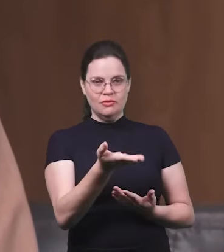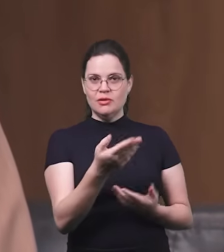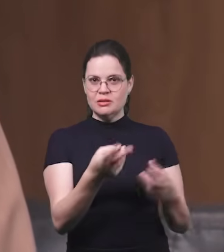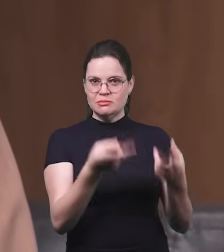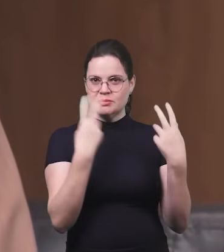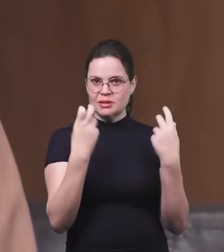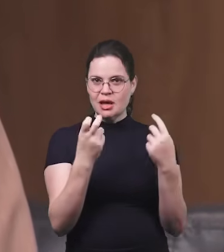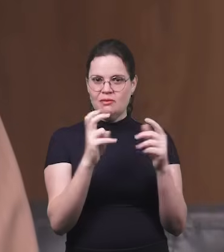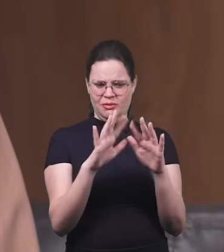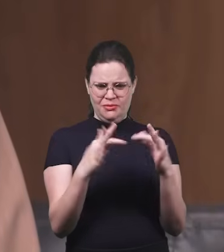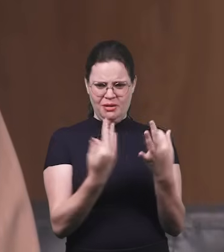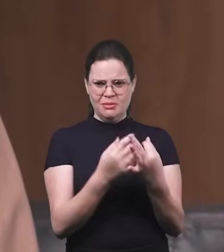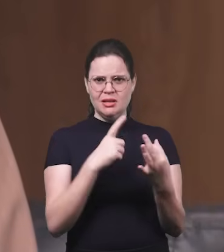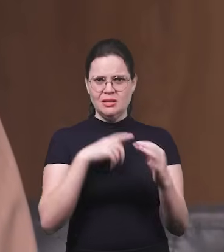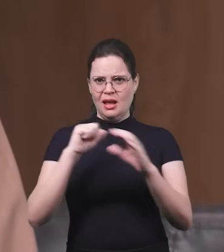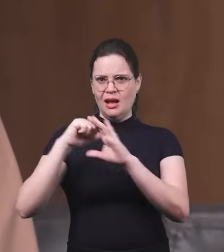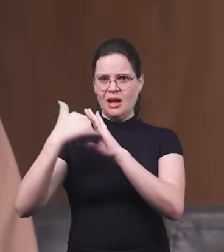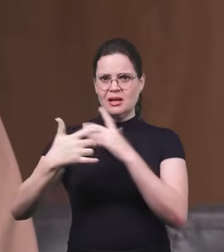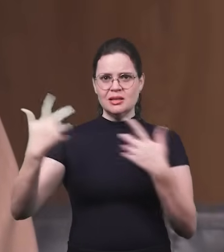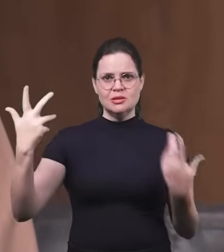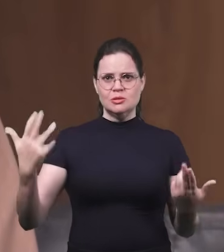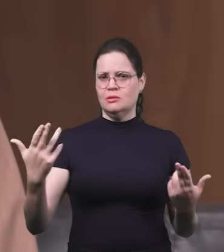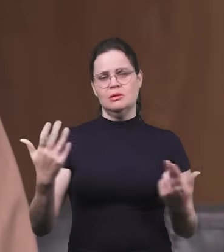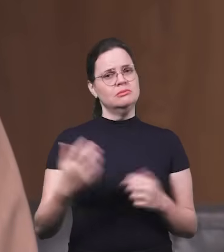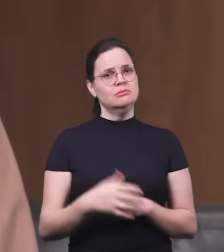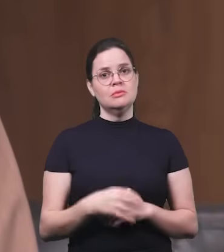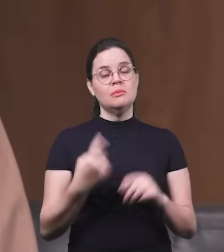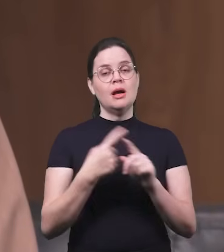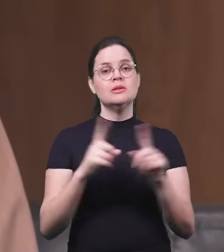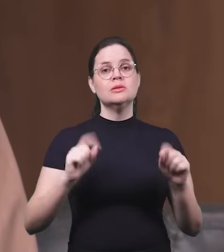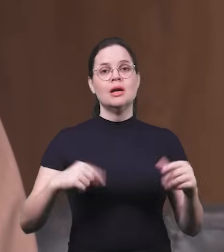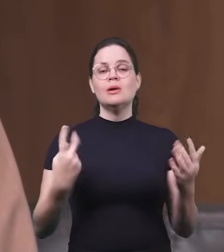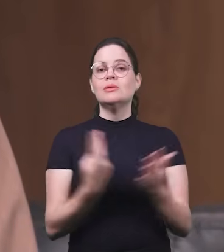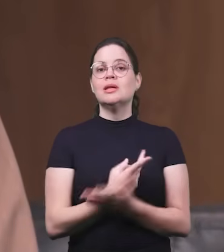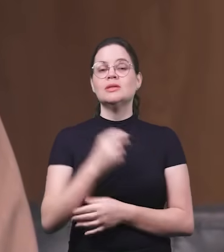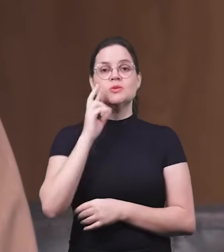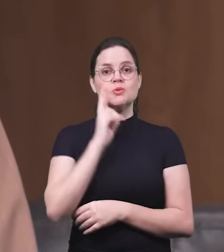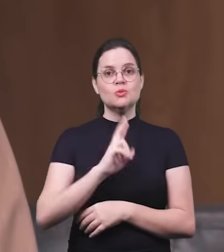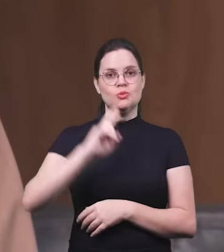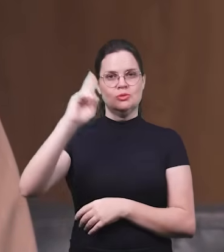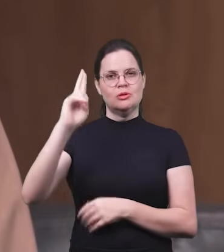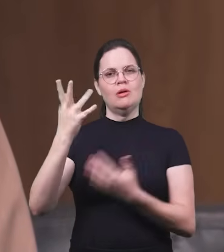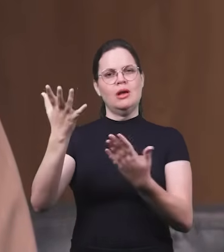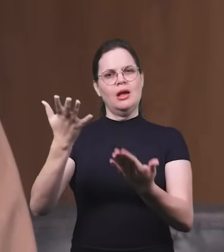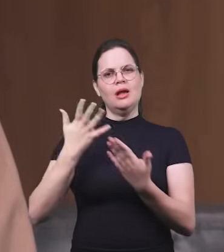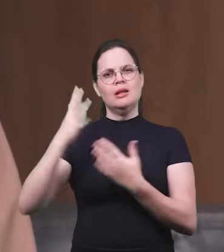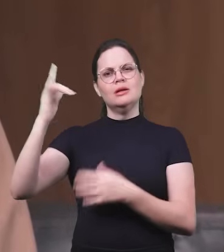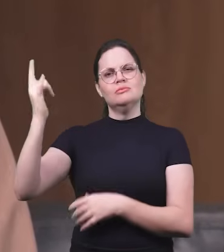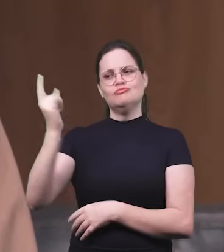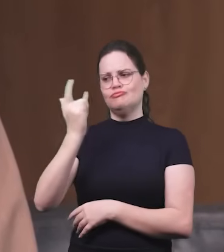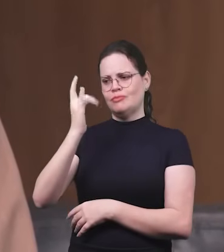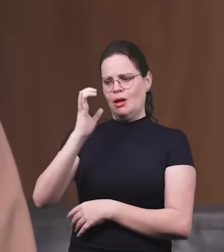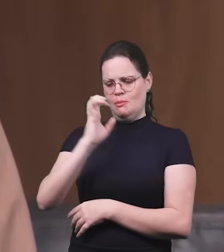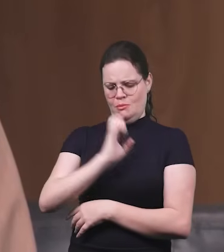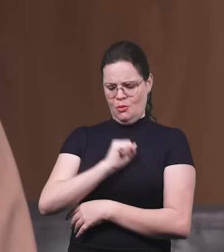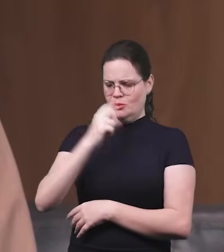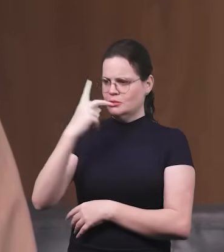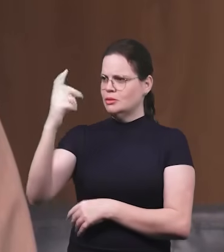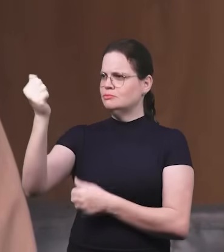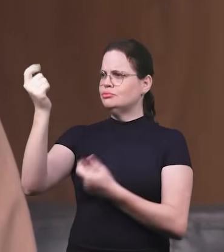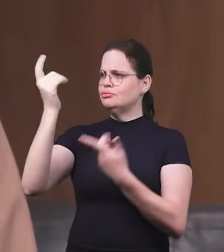essa característica. Mas o Senhor é aquele que traz o amor dele, nos